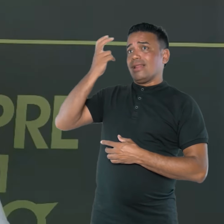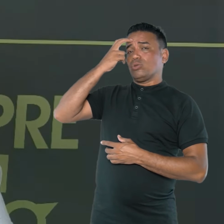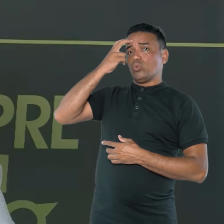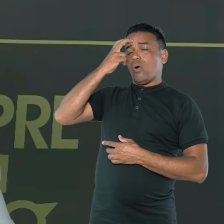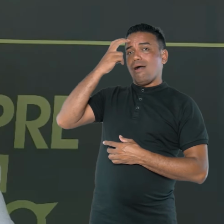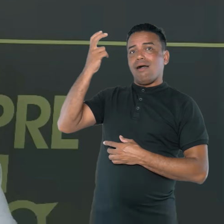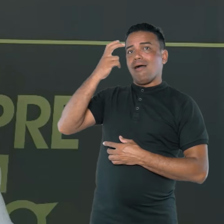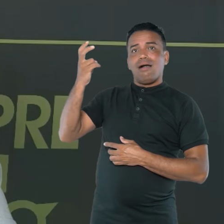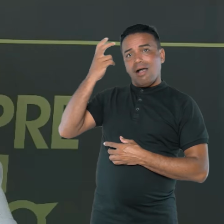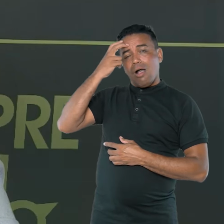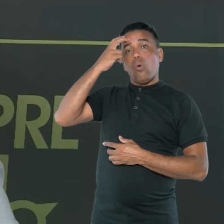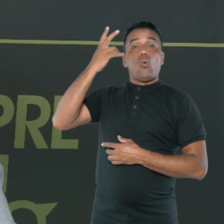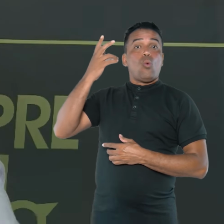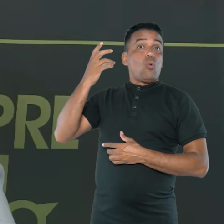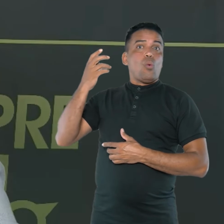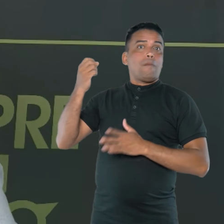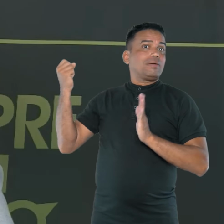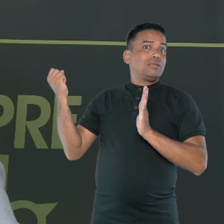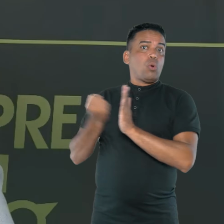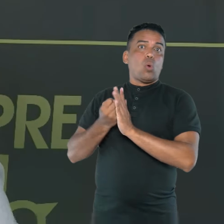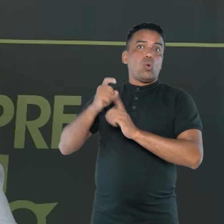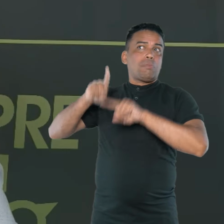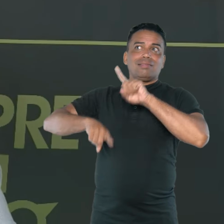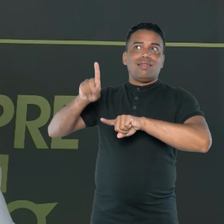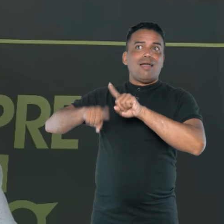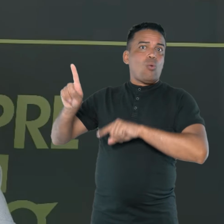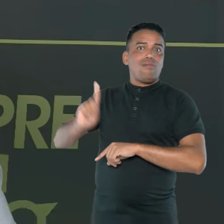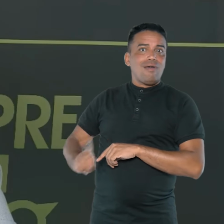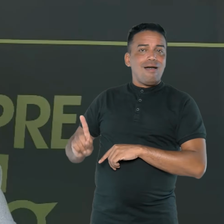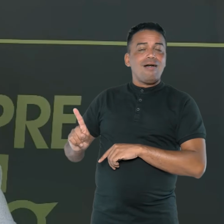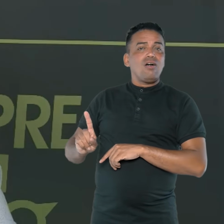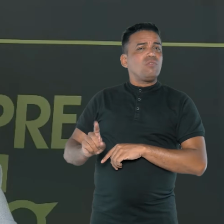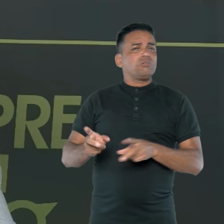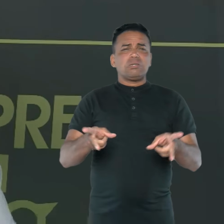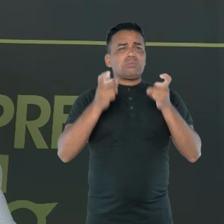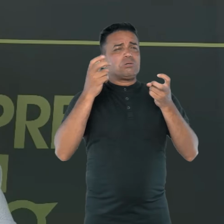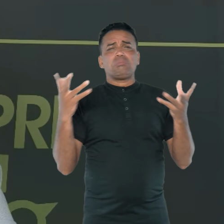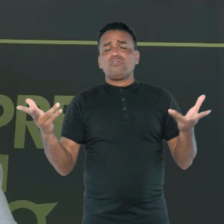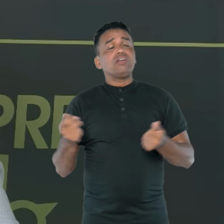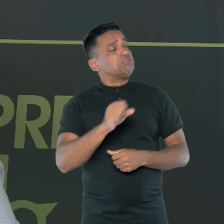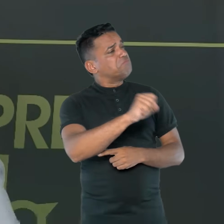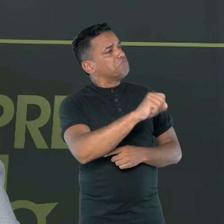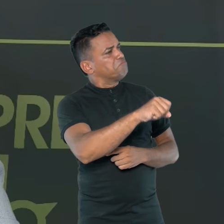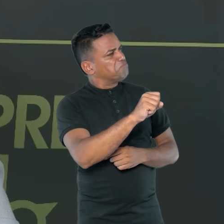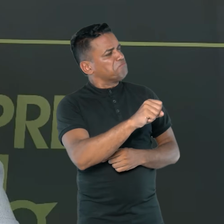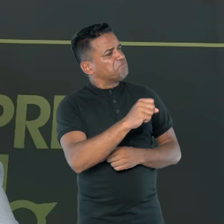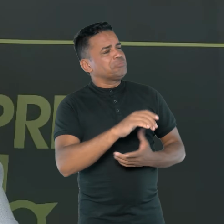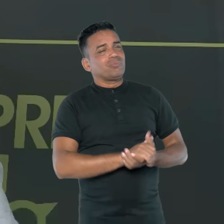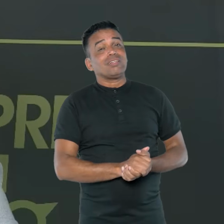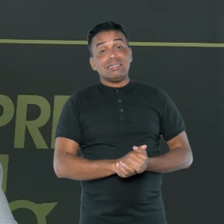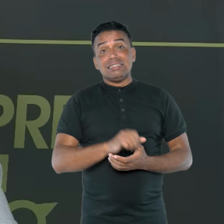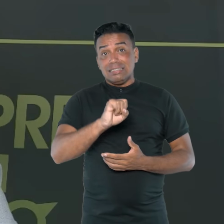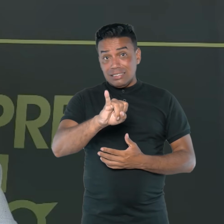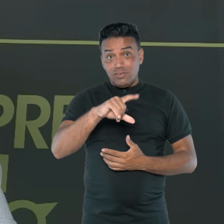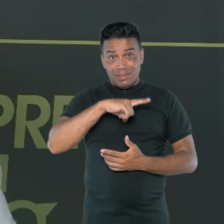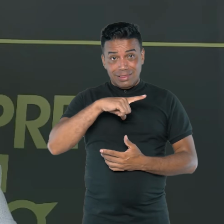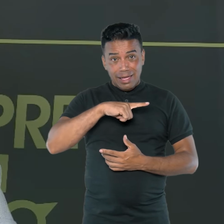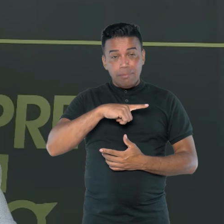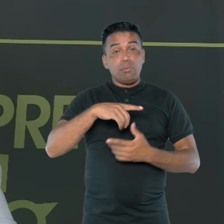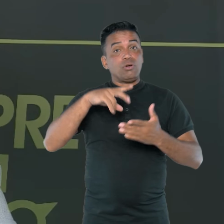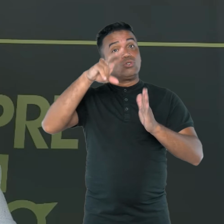material incrível, que grande sacada sua, assim. Isso, exatamente. Depois, se tiver tempo ainda, eu posso